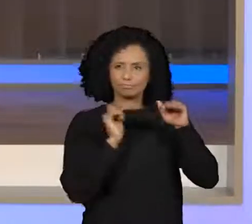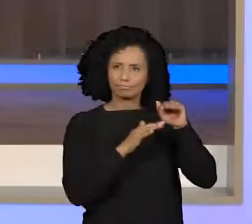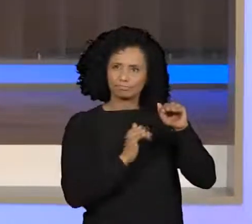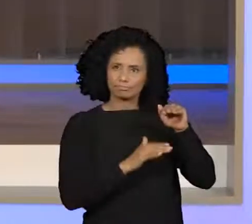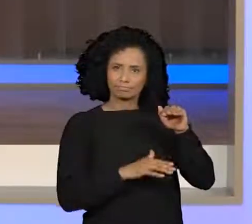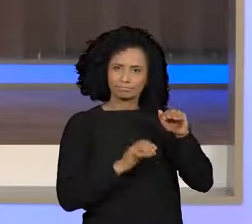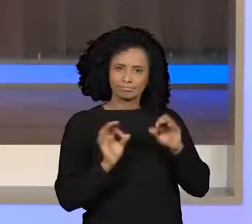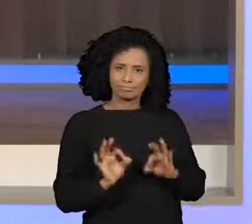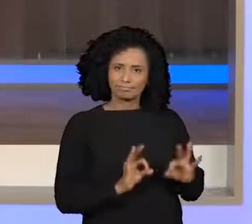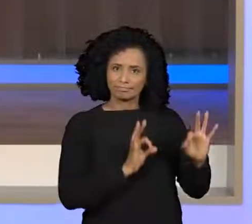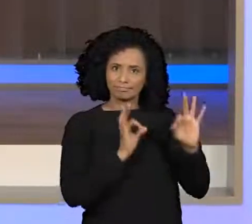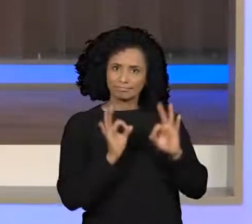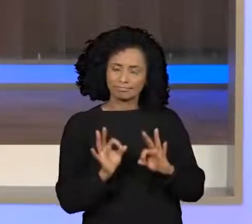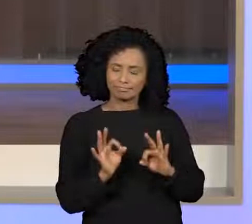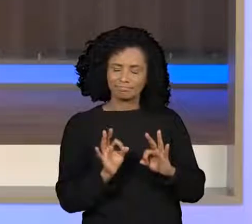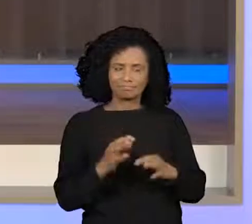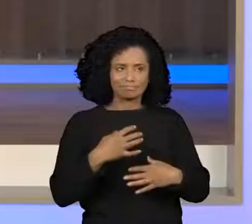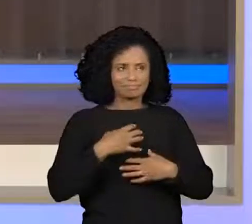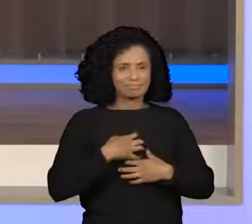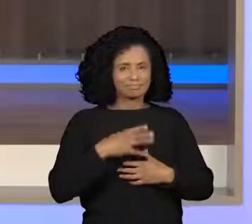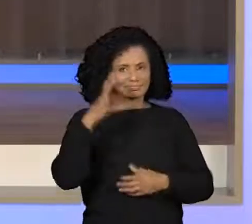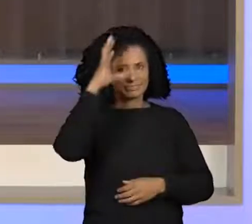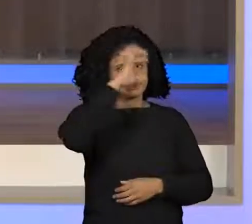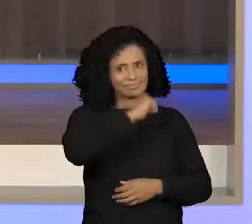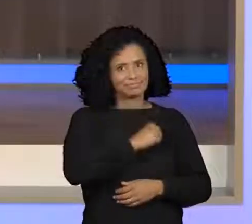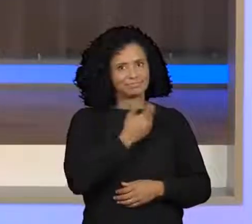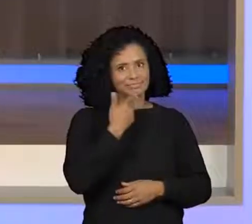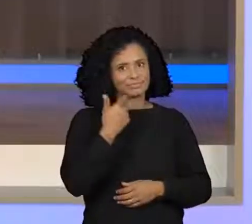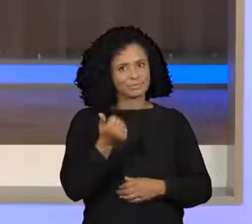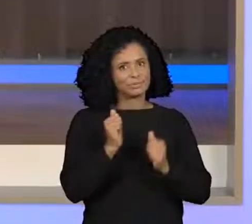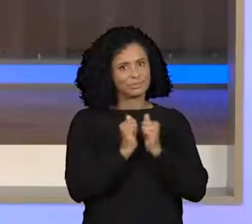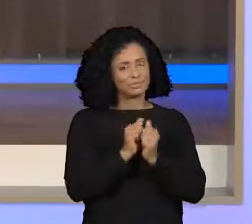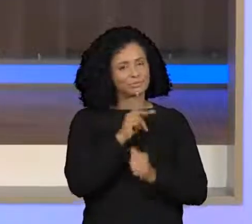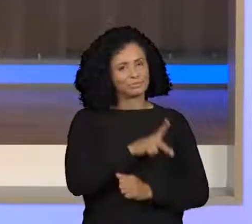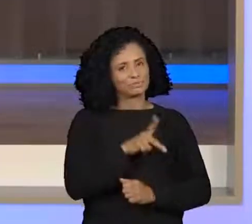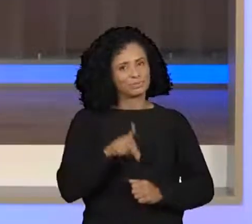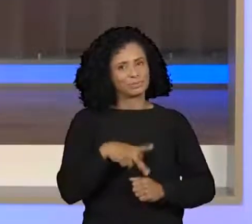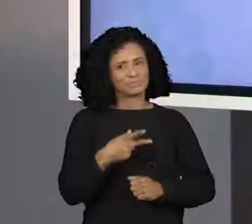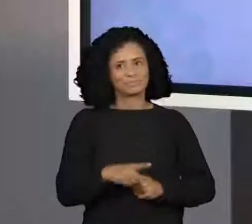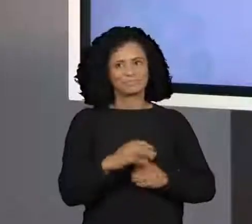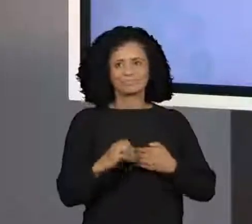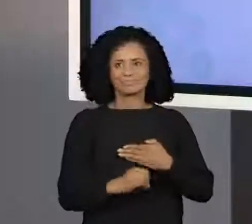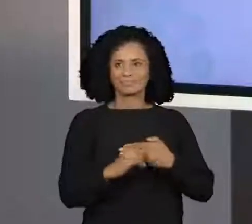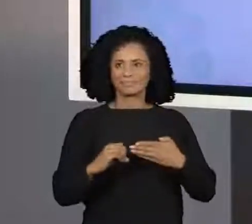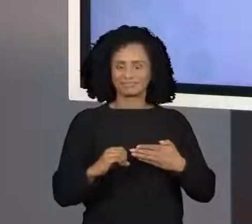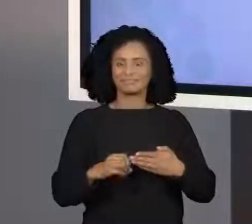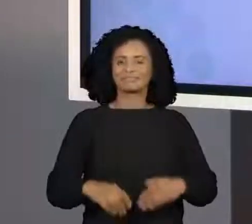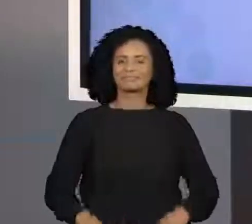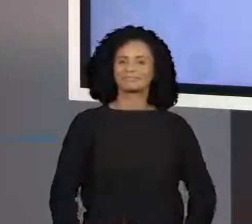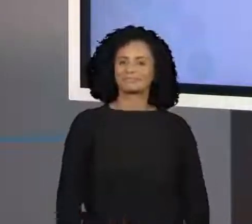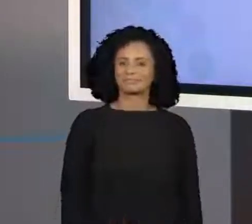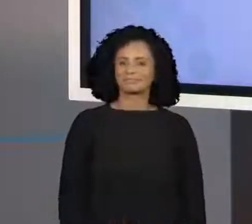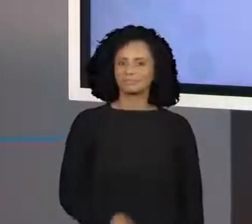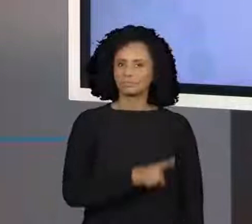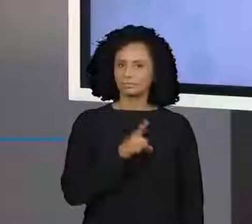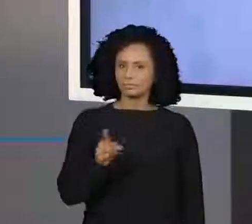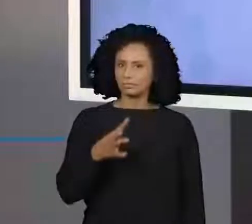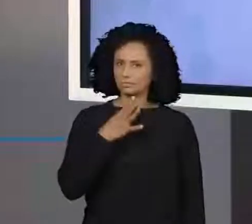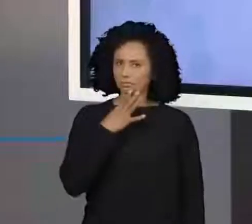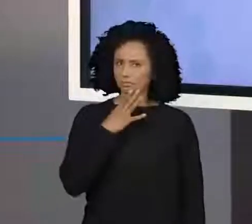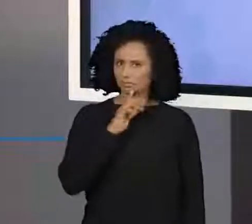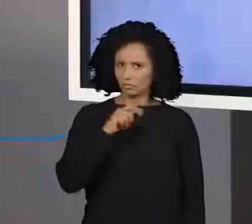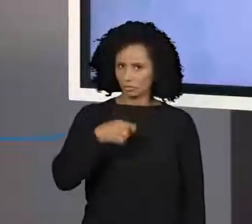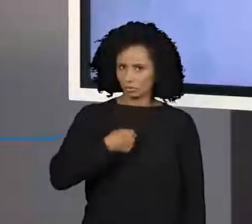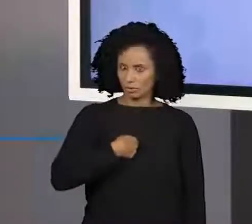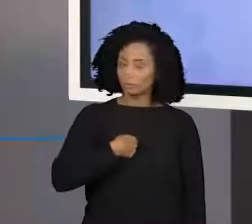de prestigiar e aprender um pouquinho mais aqui com os professores do Centro de Mídia. Vocês já me conhecem, eu sou o